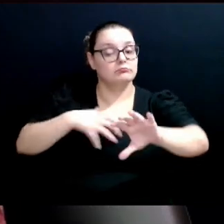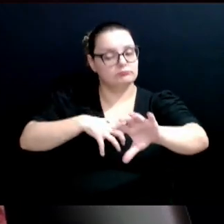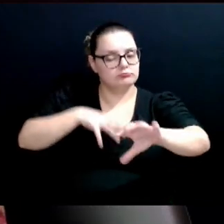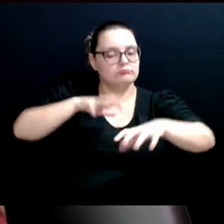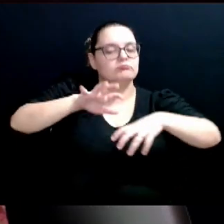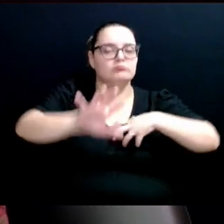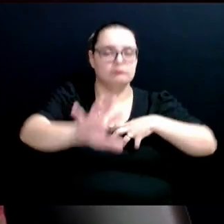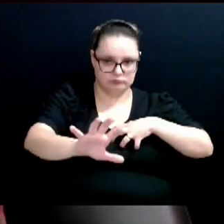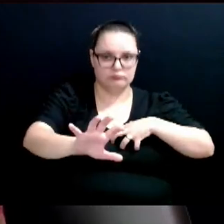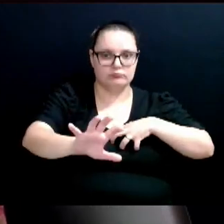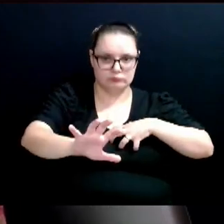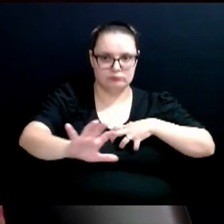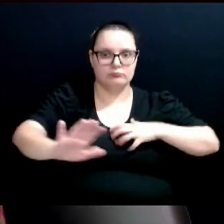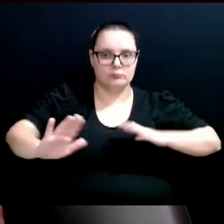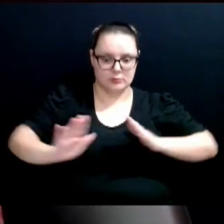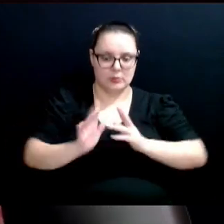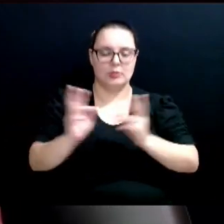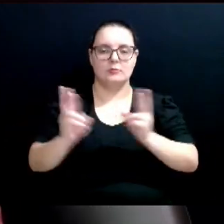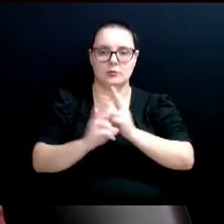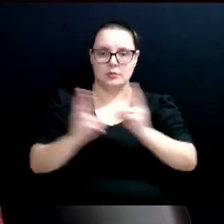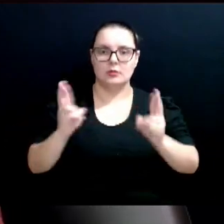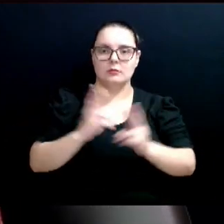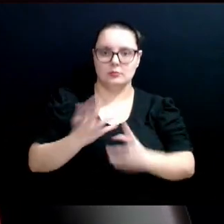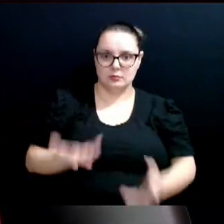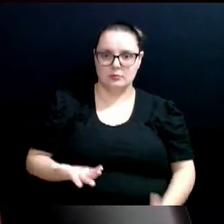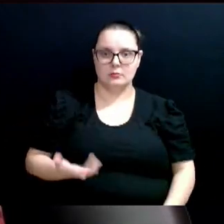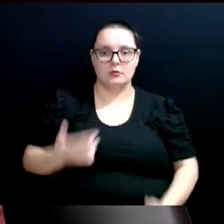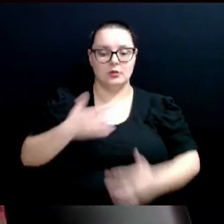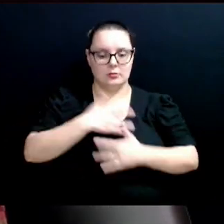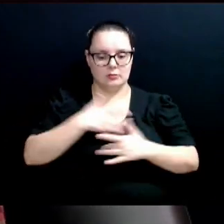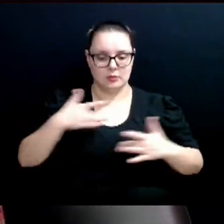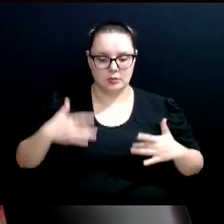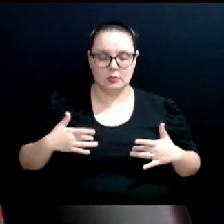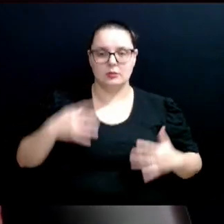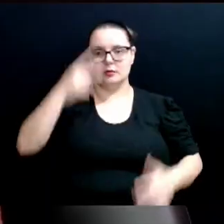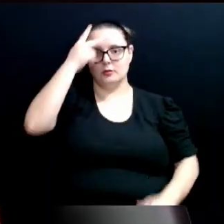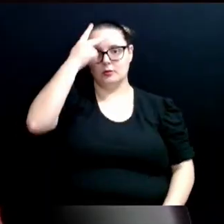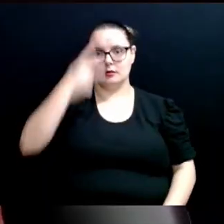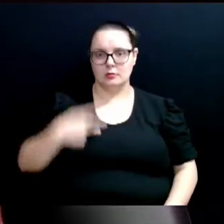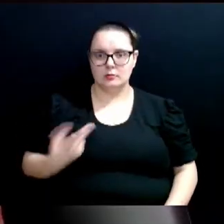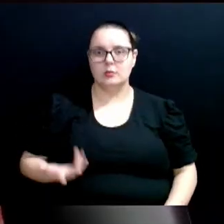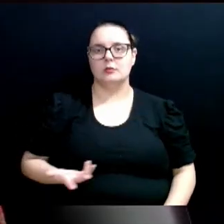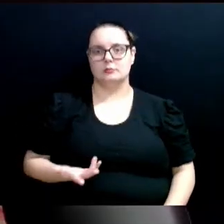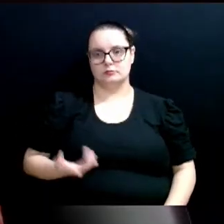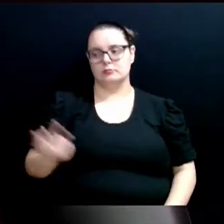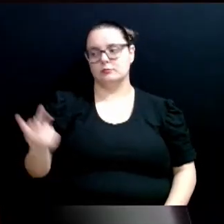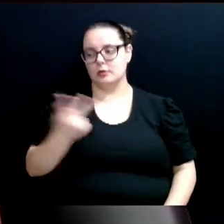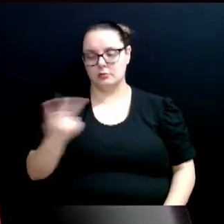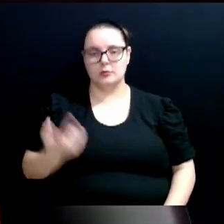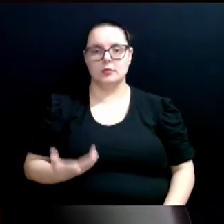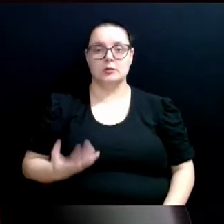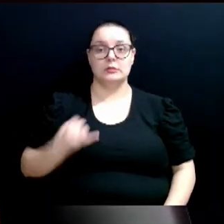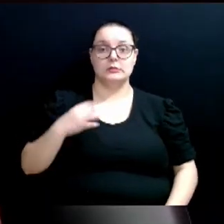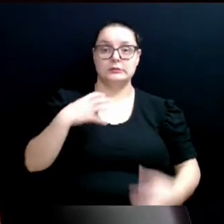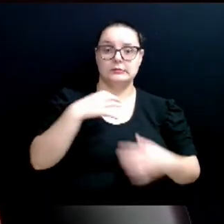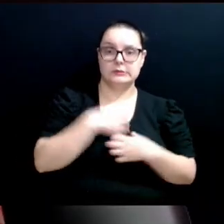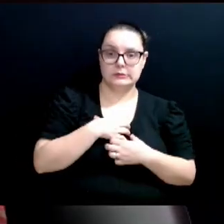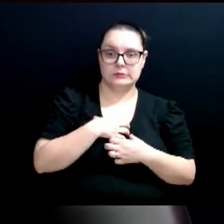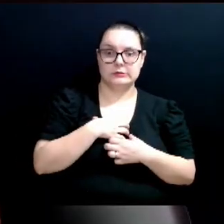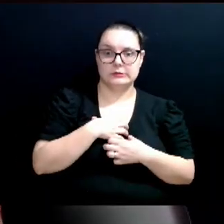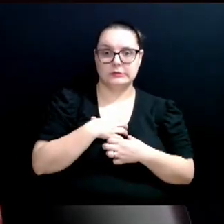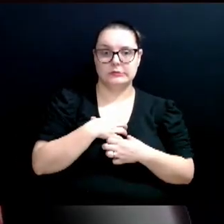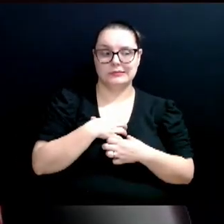dessa relação, para isso se tornar saudável para vocês. Então, se você está se sentindo podada de certa